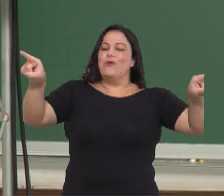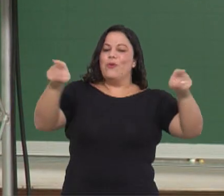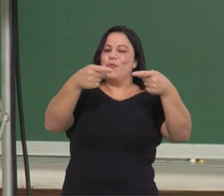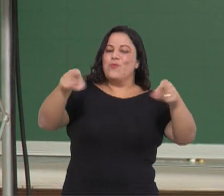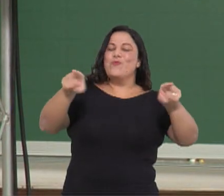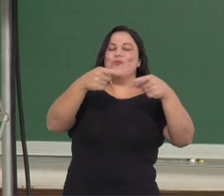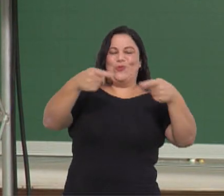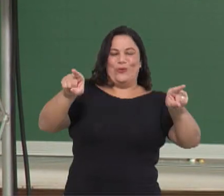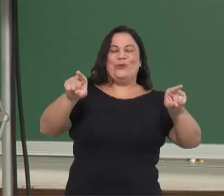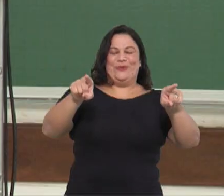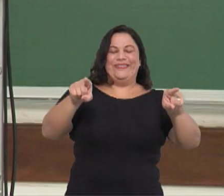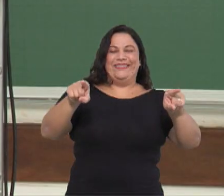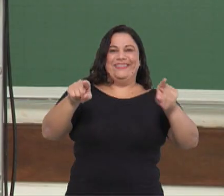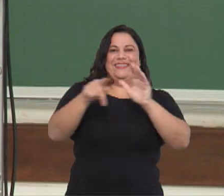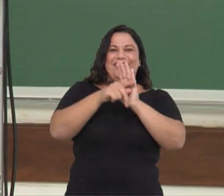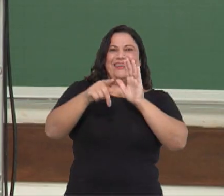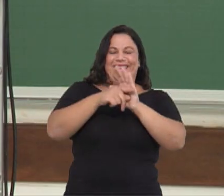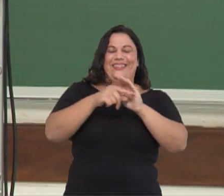Adoniran Barbosa.